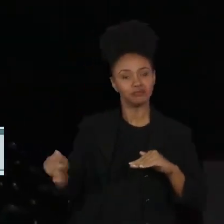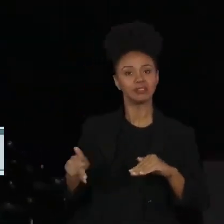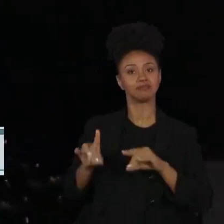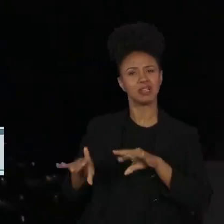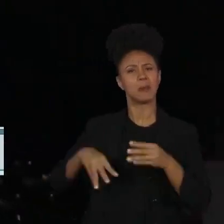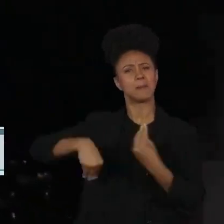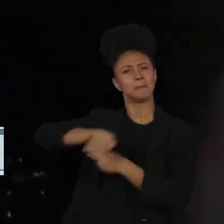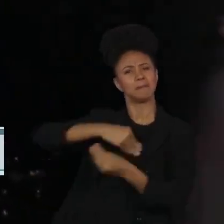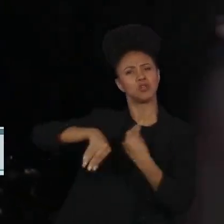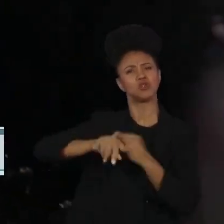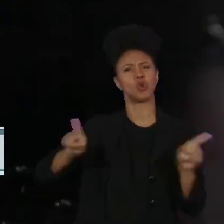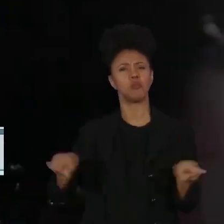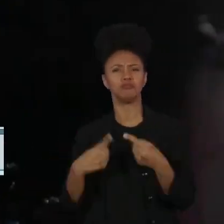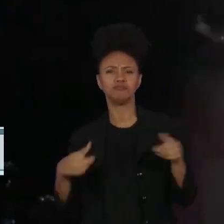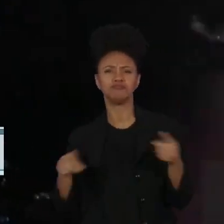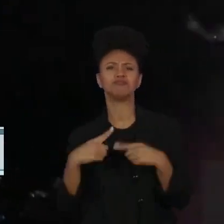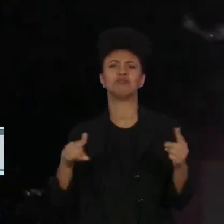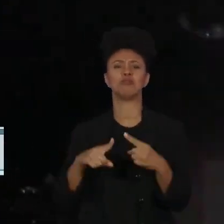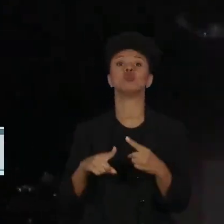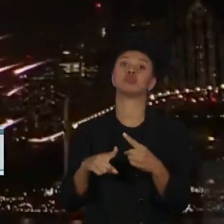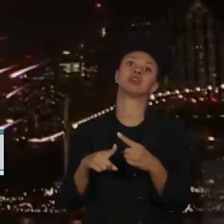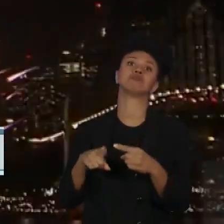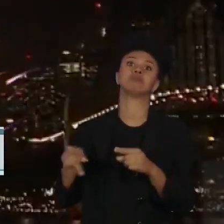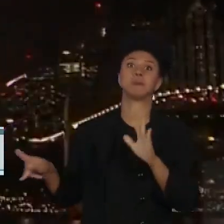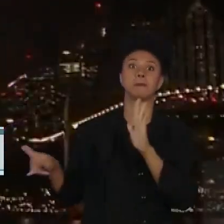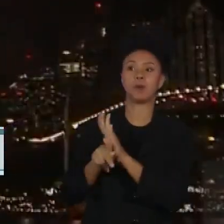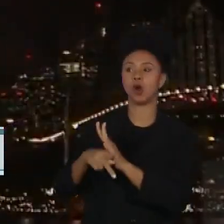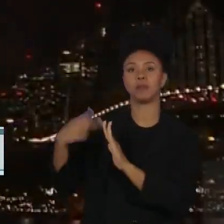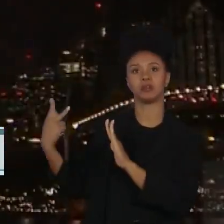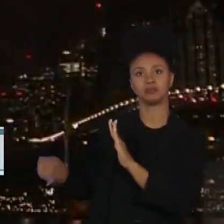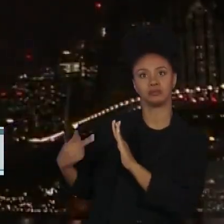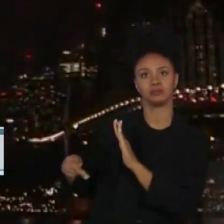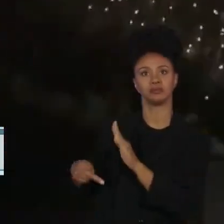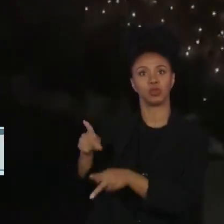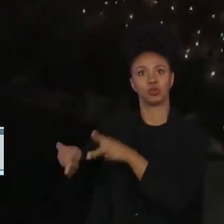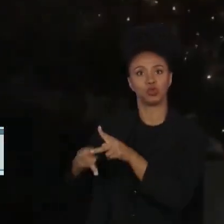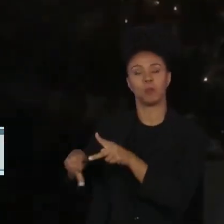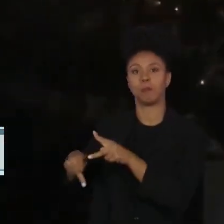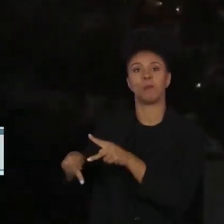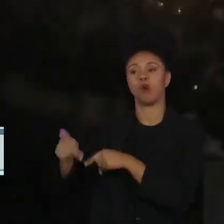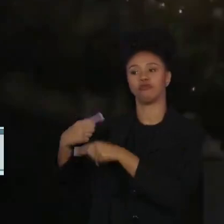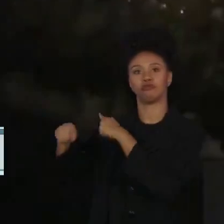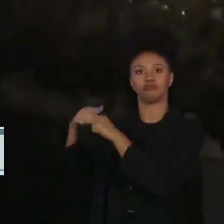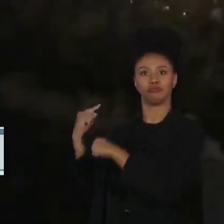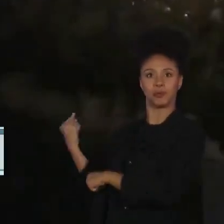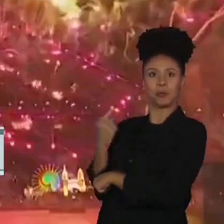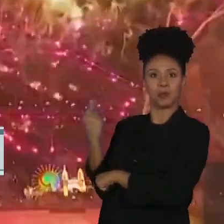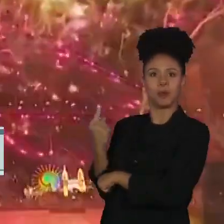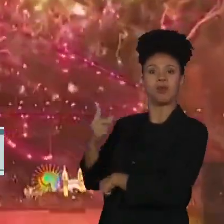hip-hop e música tradicional aborígene, dos povos originários do país.